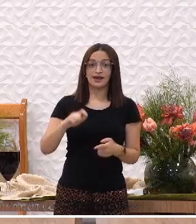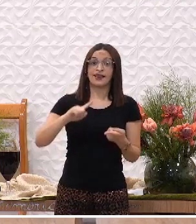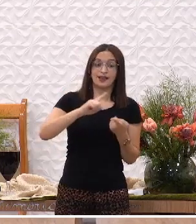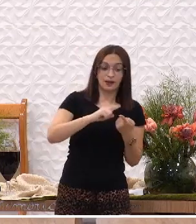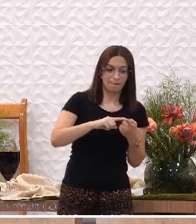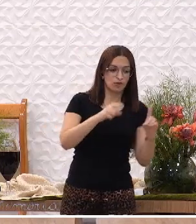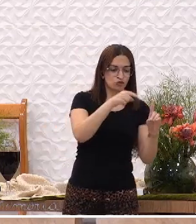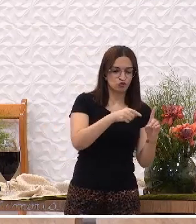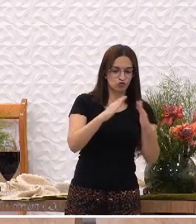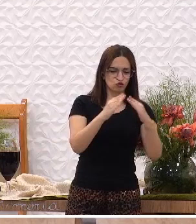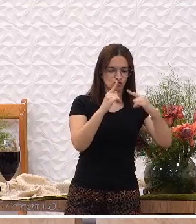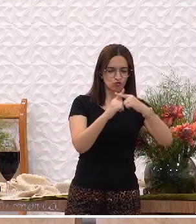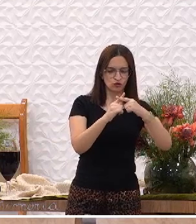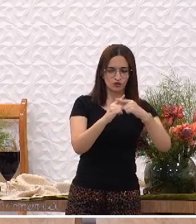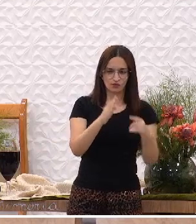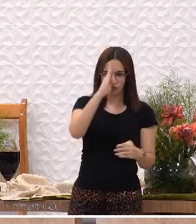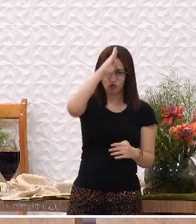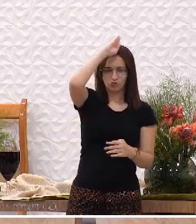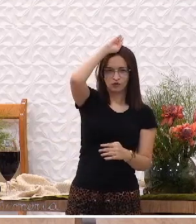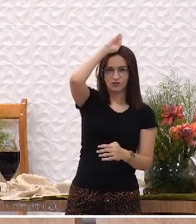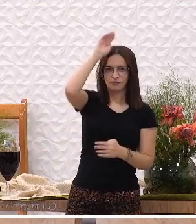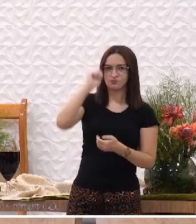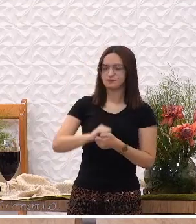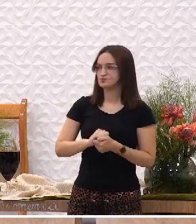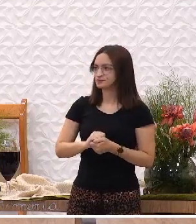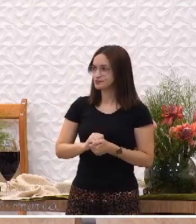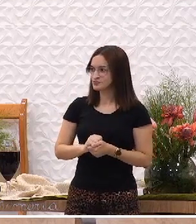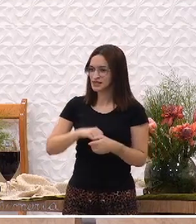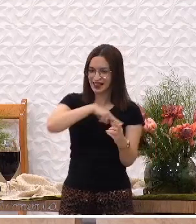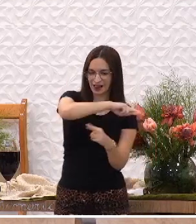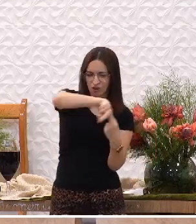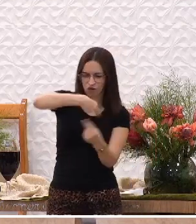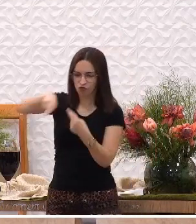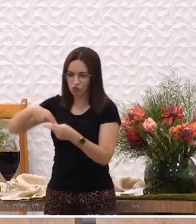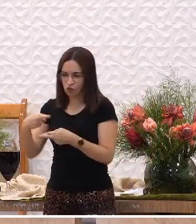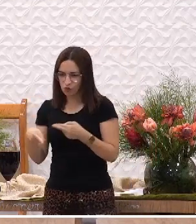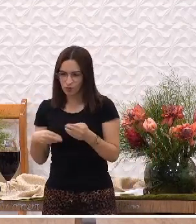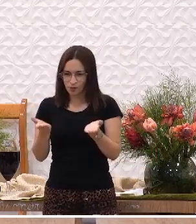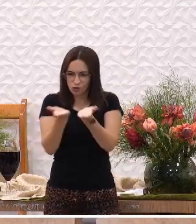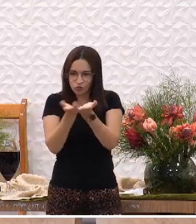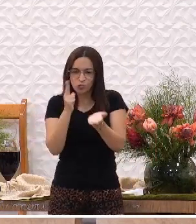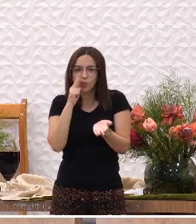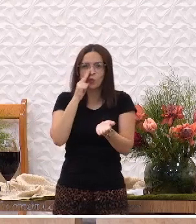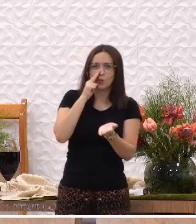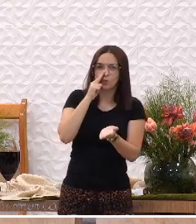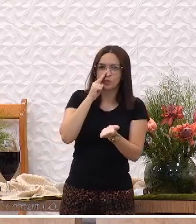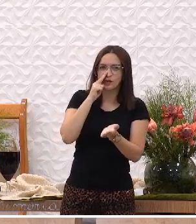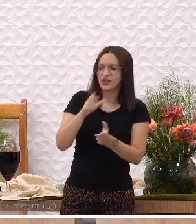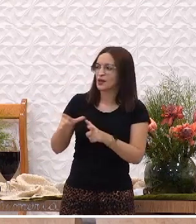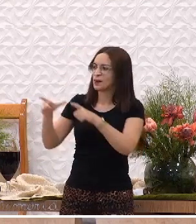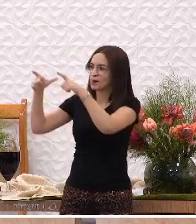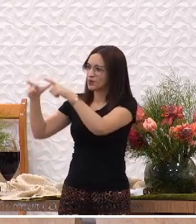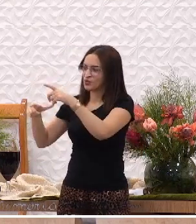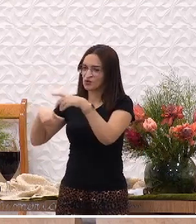reforma protestante, e depois disso eu coloquei um espaguete aí para representar, tipo uma caixa preta assim, que teve um monte de coisa que